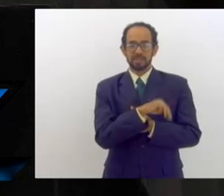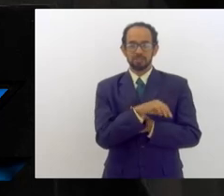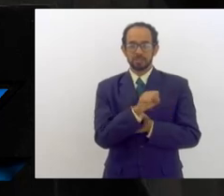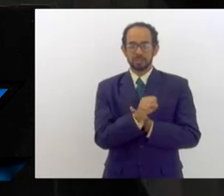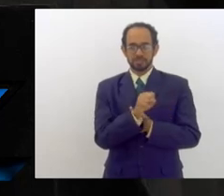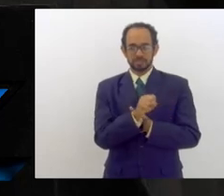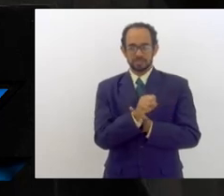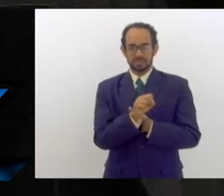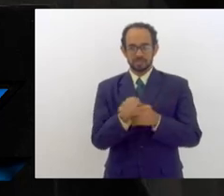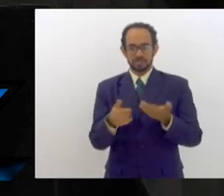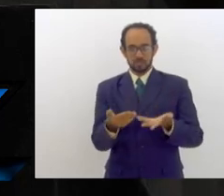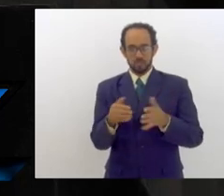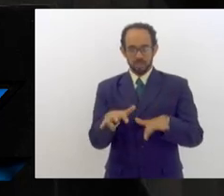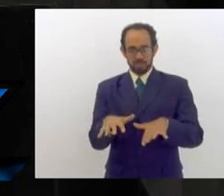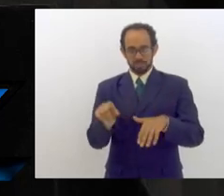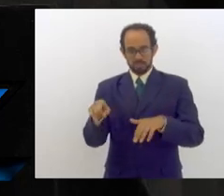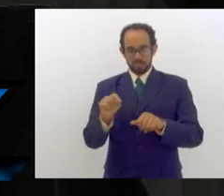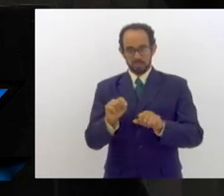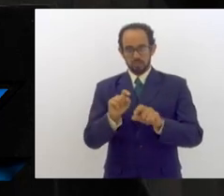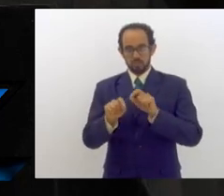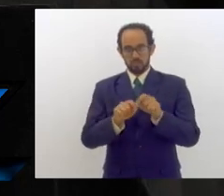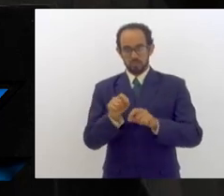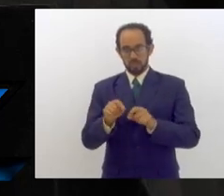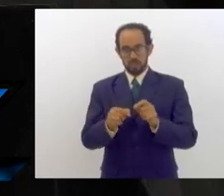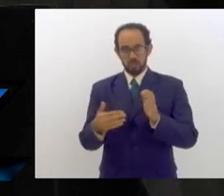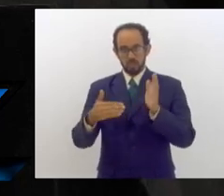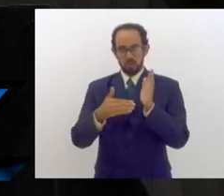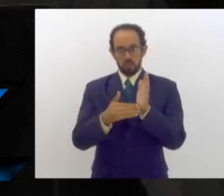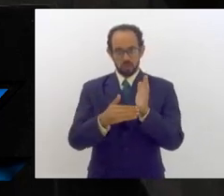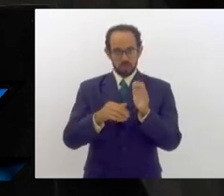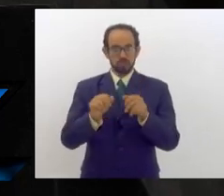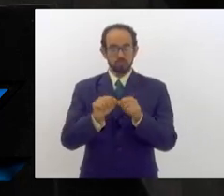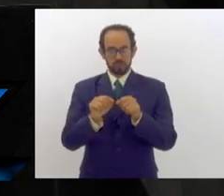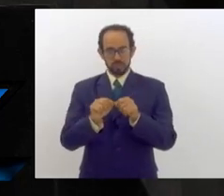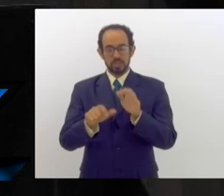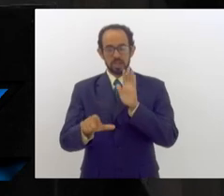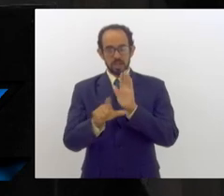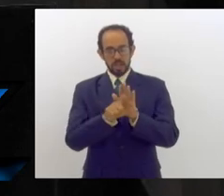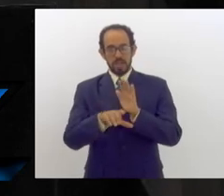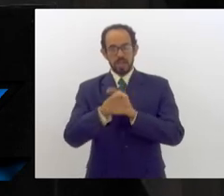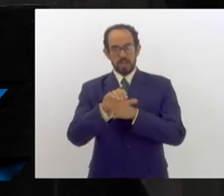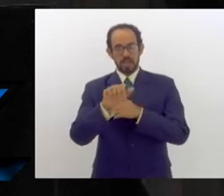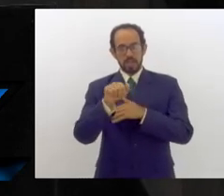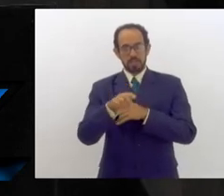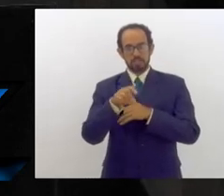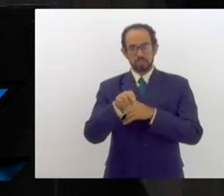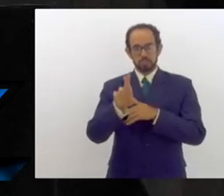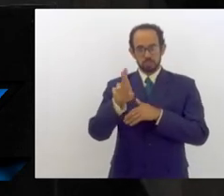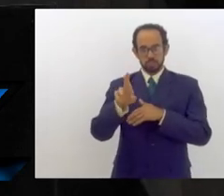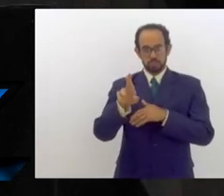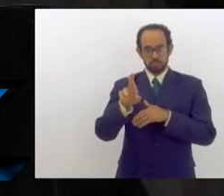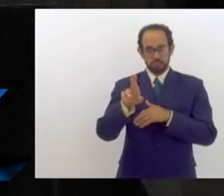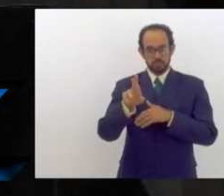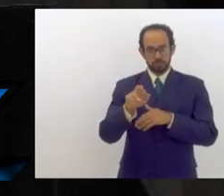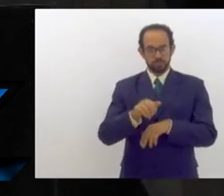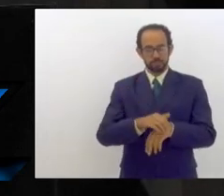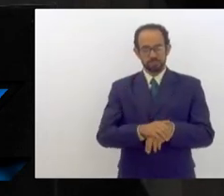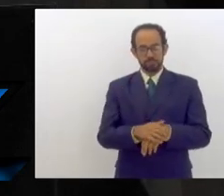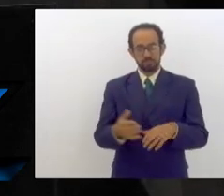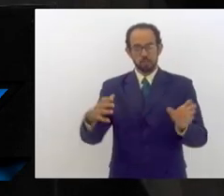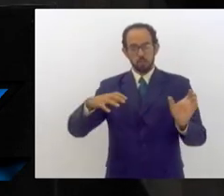o Congresso Nacional fez a lei kandir a lei